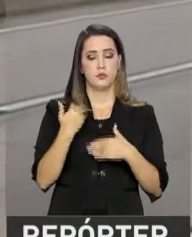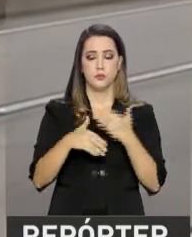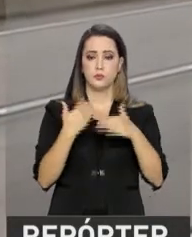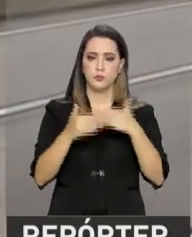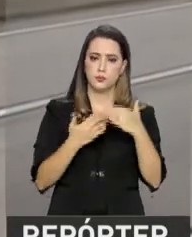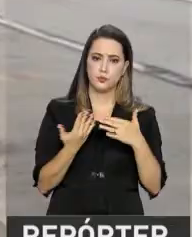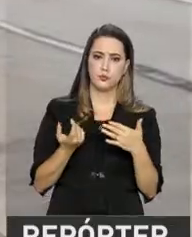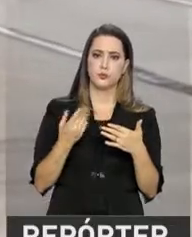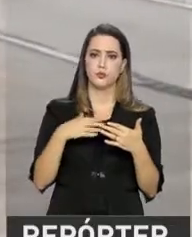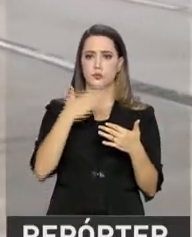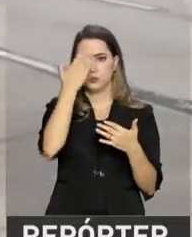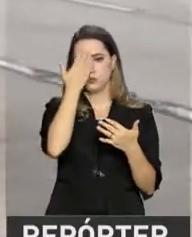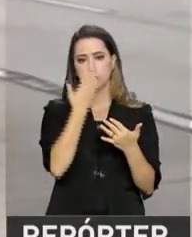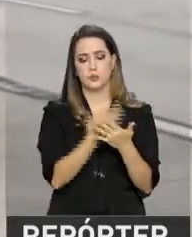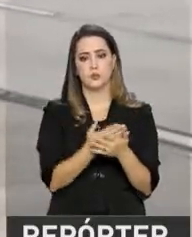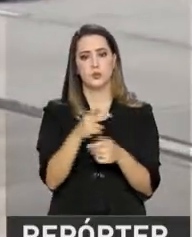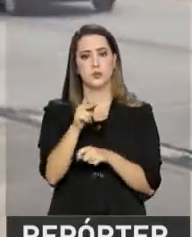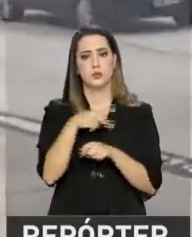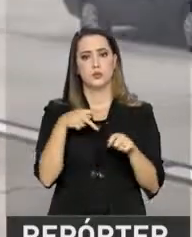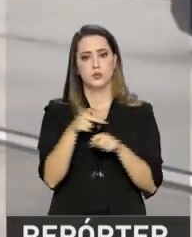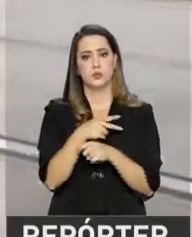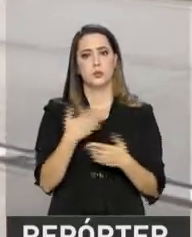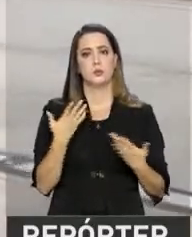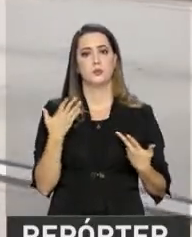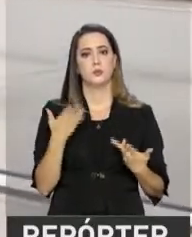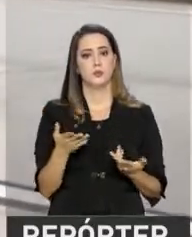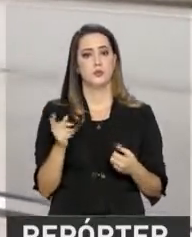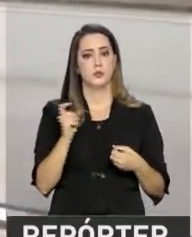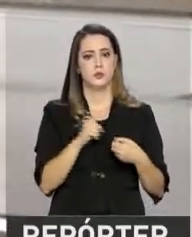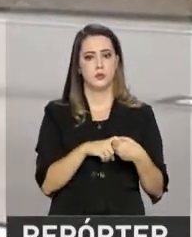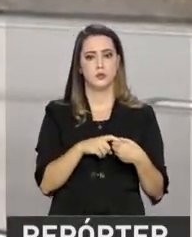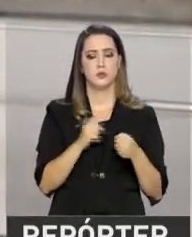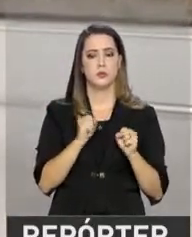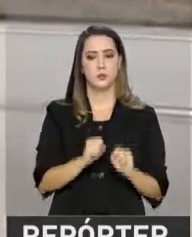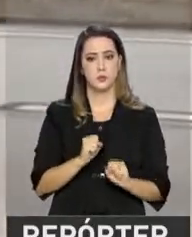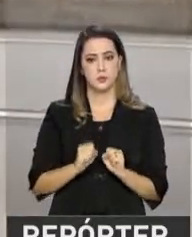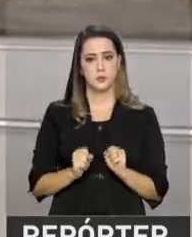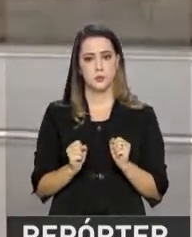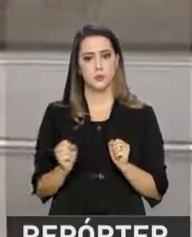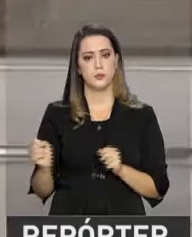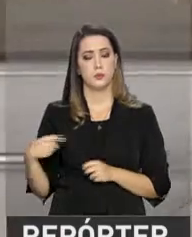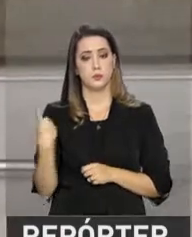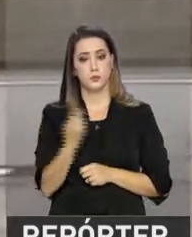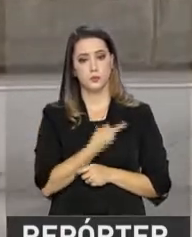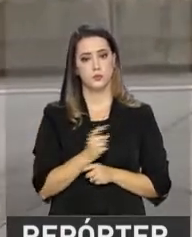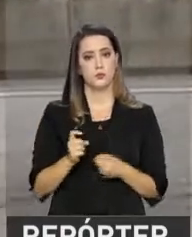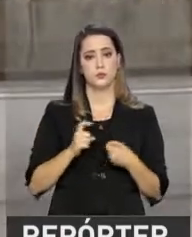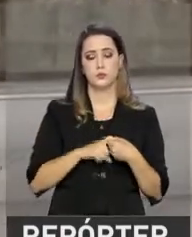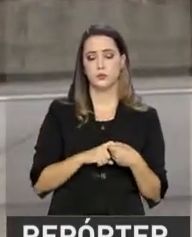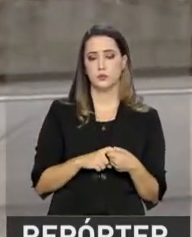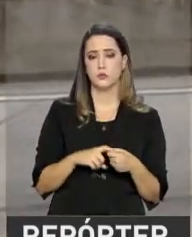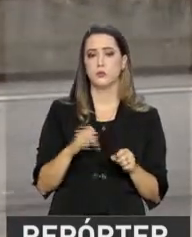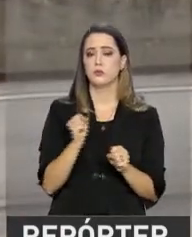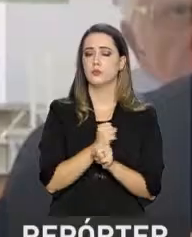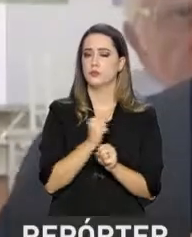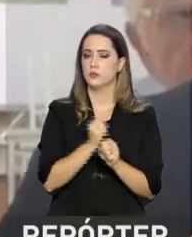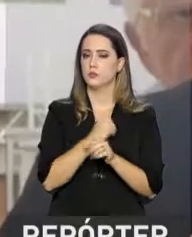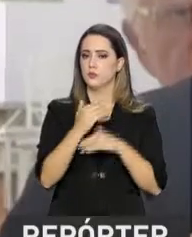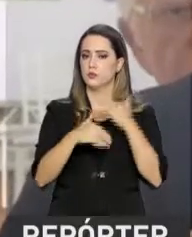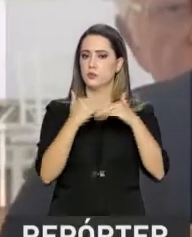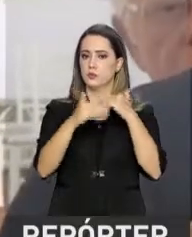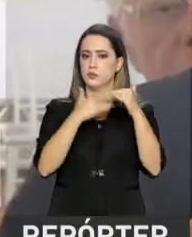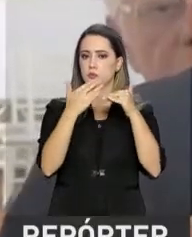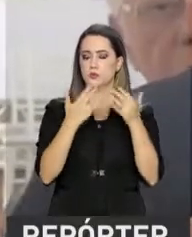a crença do país, recuperou a possibilidade de nós retomarmos o crescimento. Isso